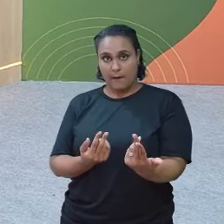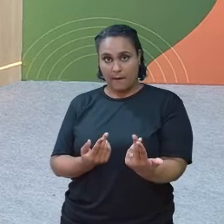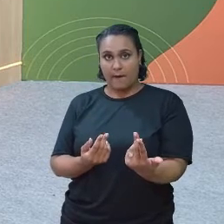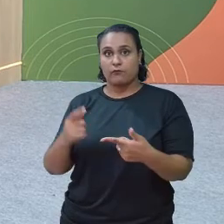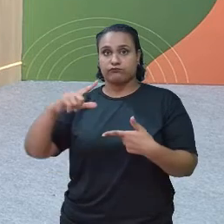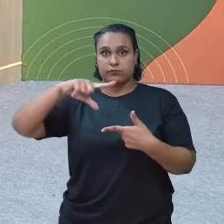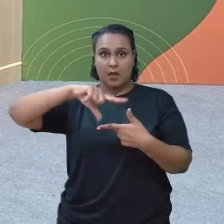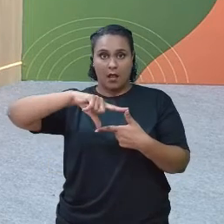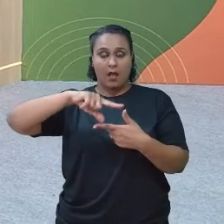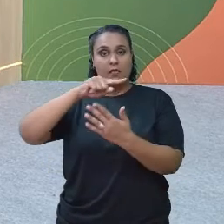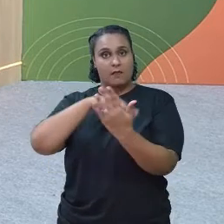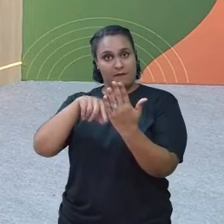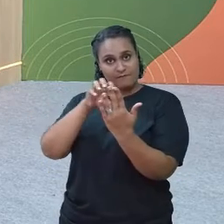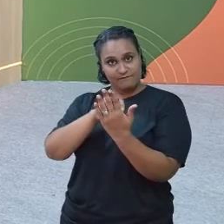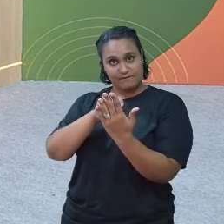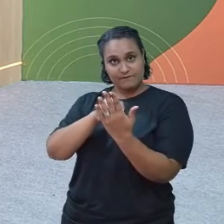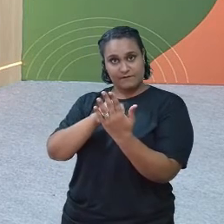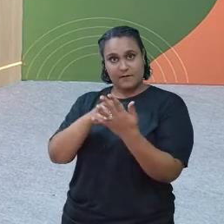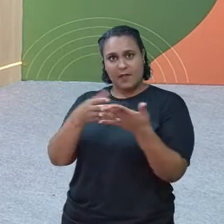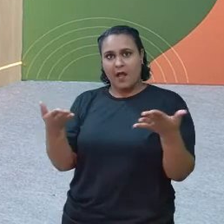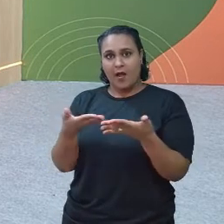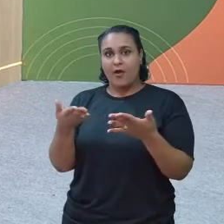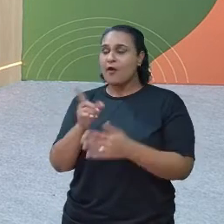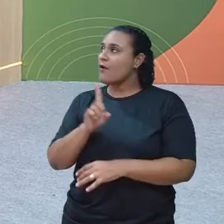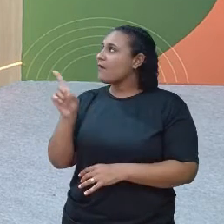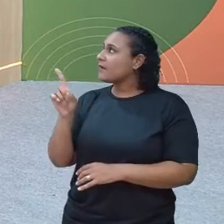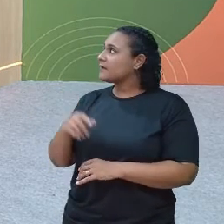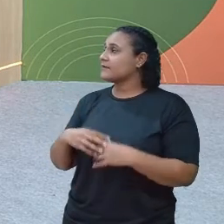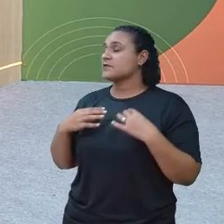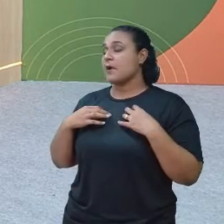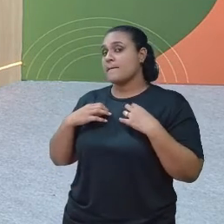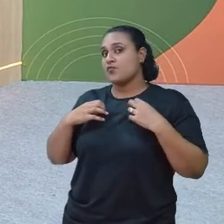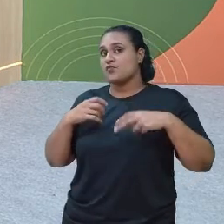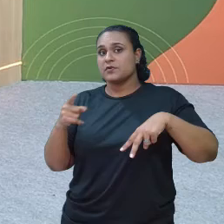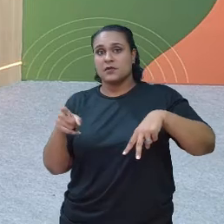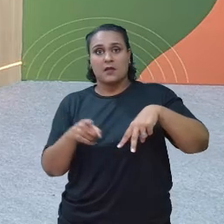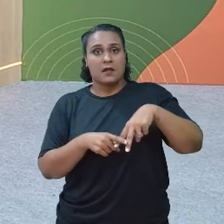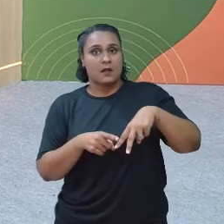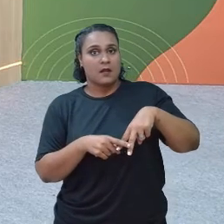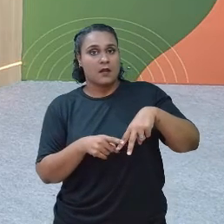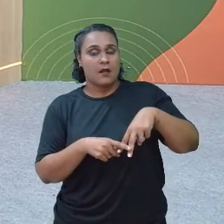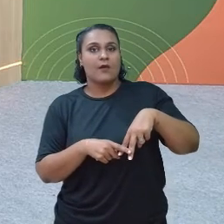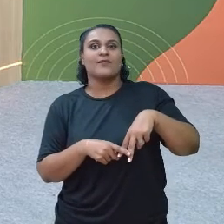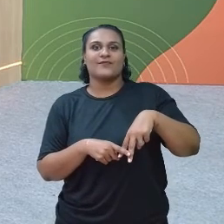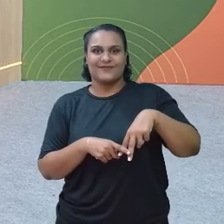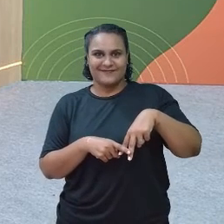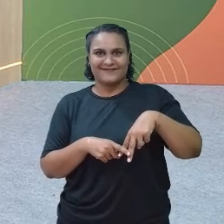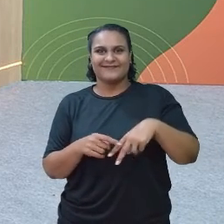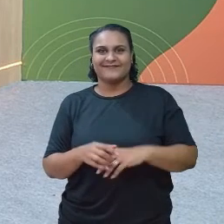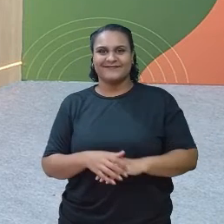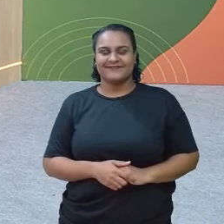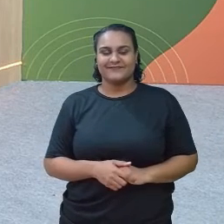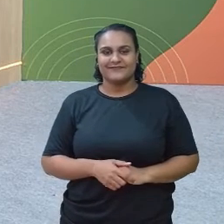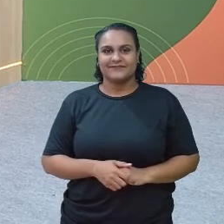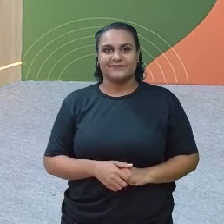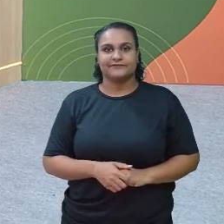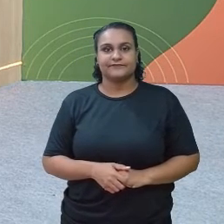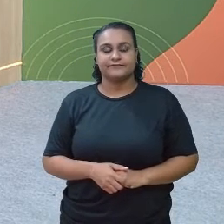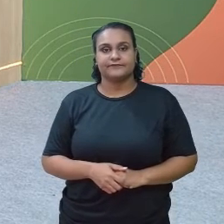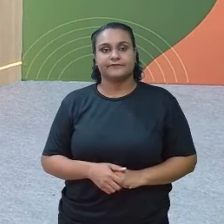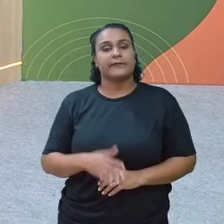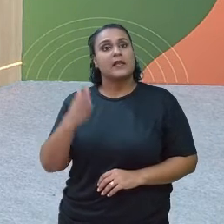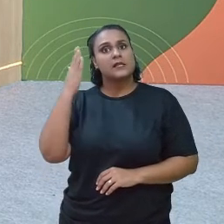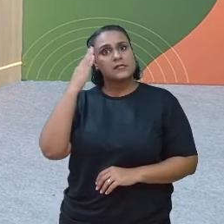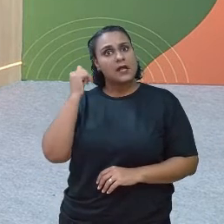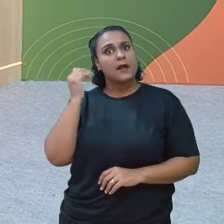regiões retangulares e circulares, essa região aí, essa situação do número de blusas e do número de calças. A gente já